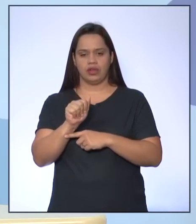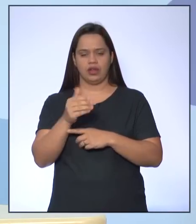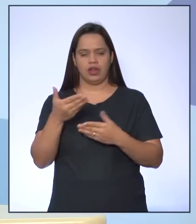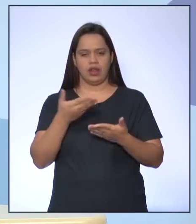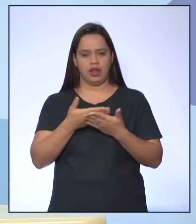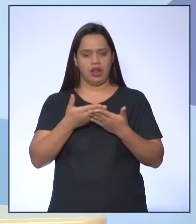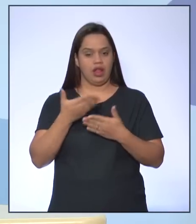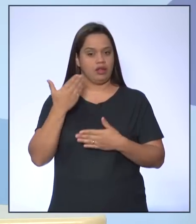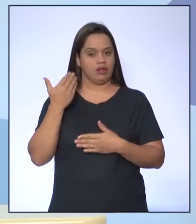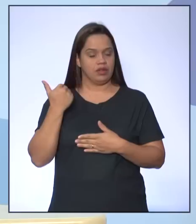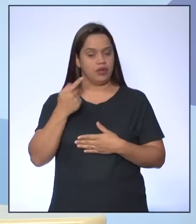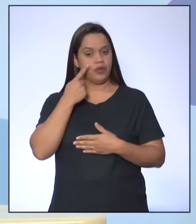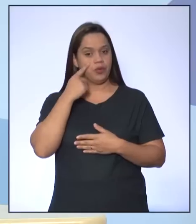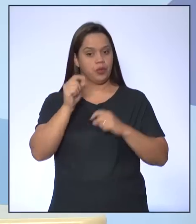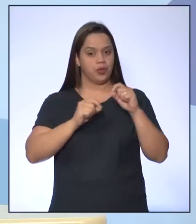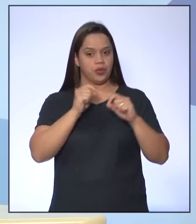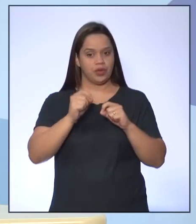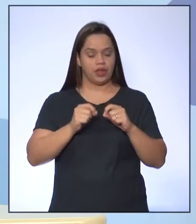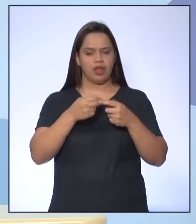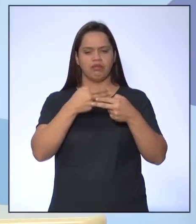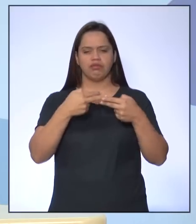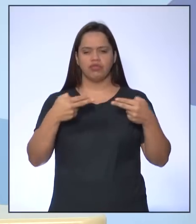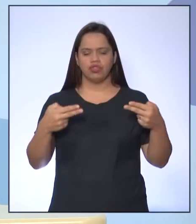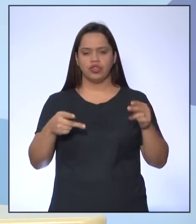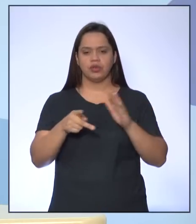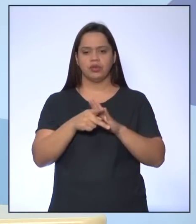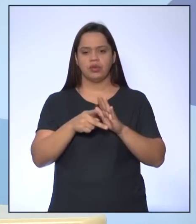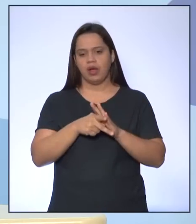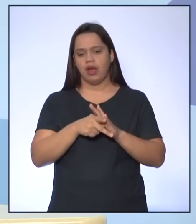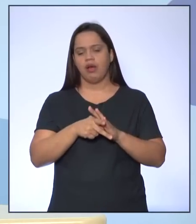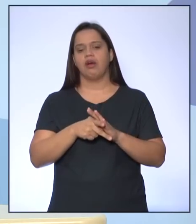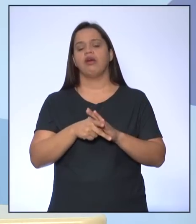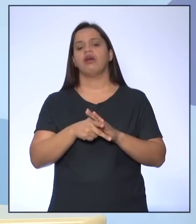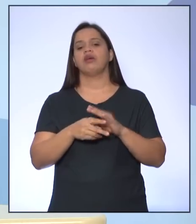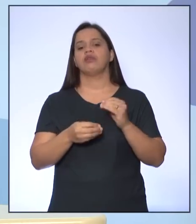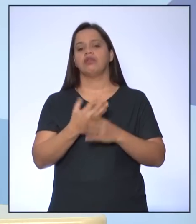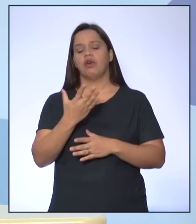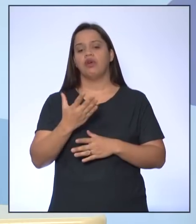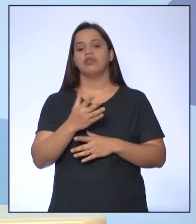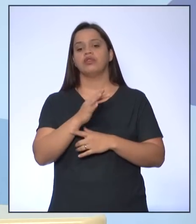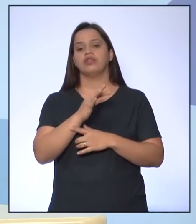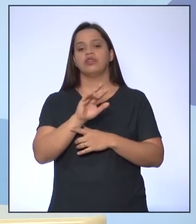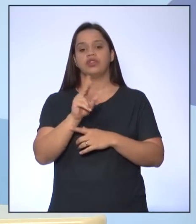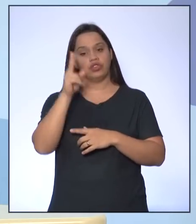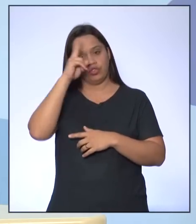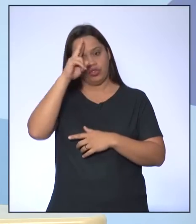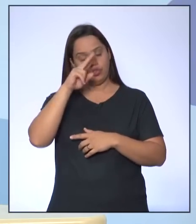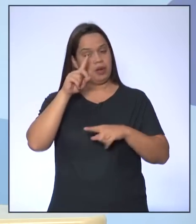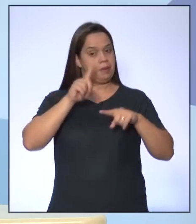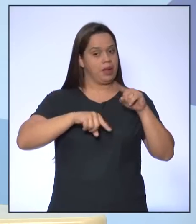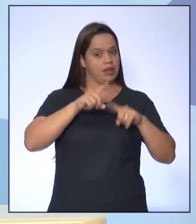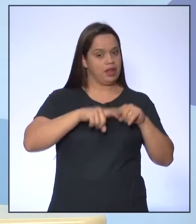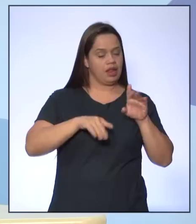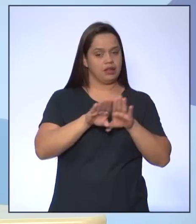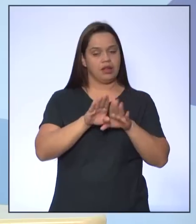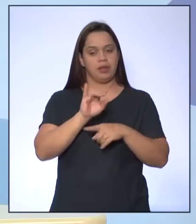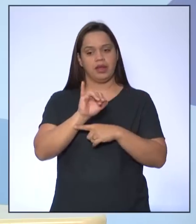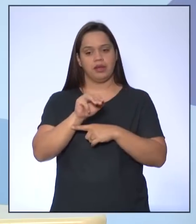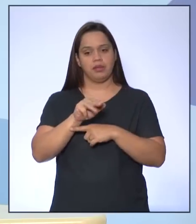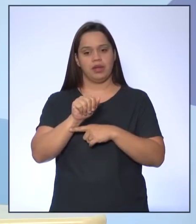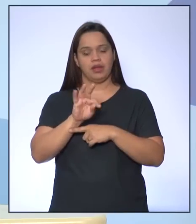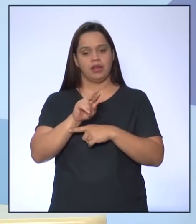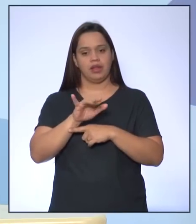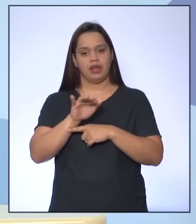na aula anterior os tipos de fontes históricas, materiais e imateriais. E hoje nós vamos explorar mais